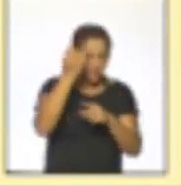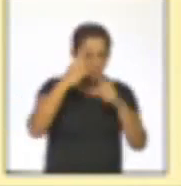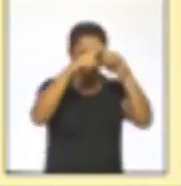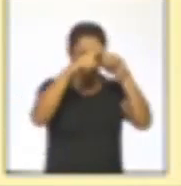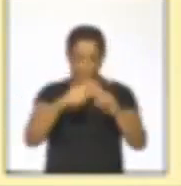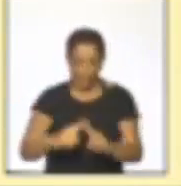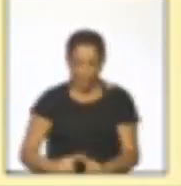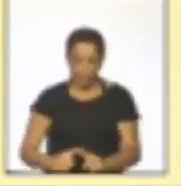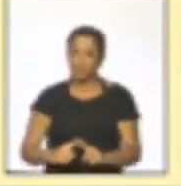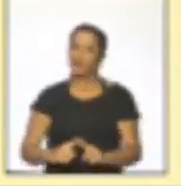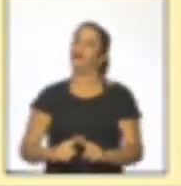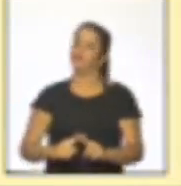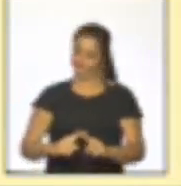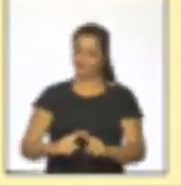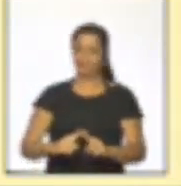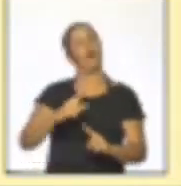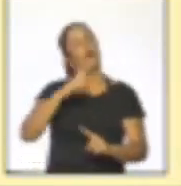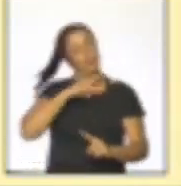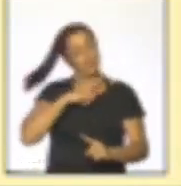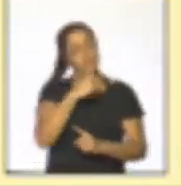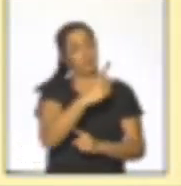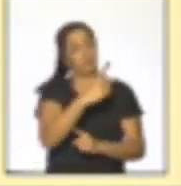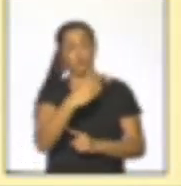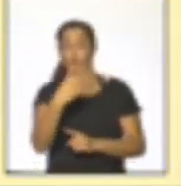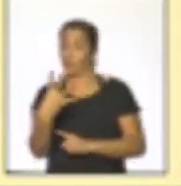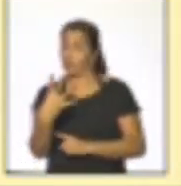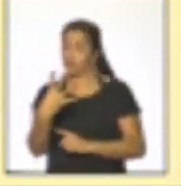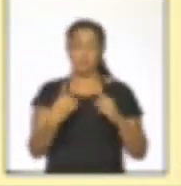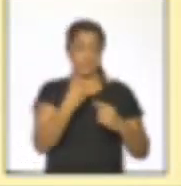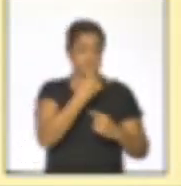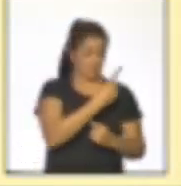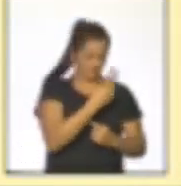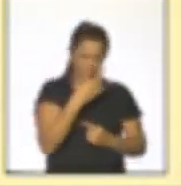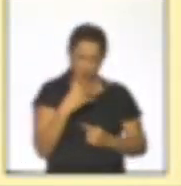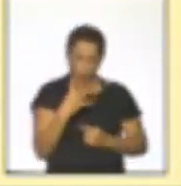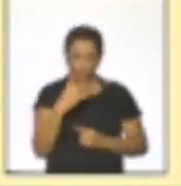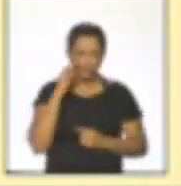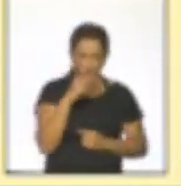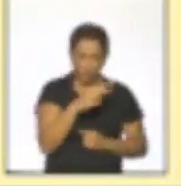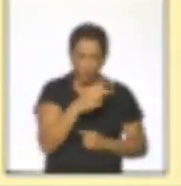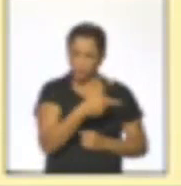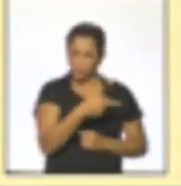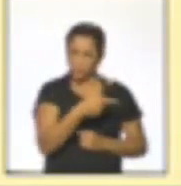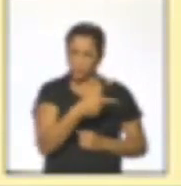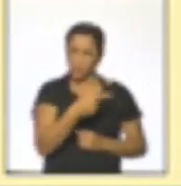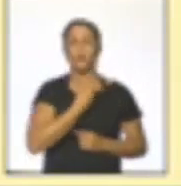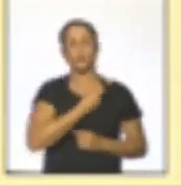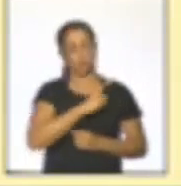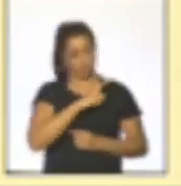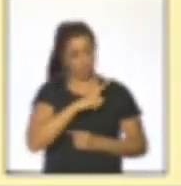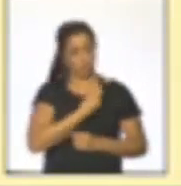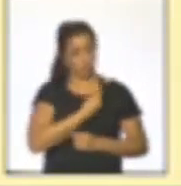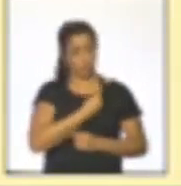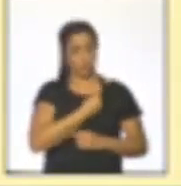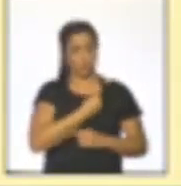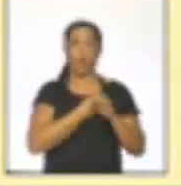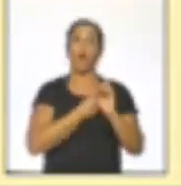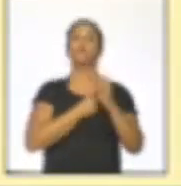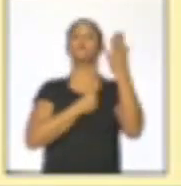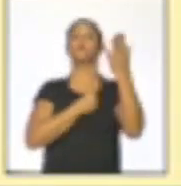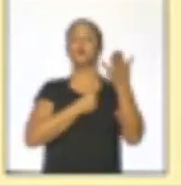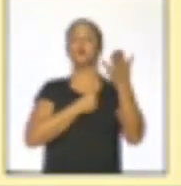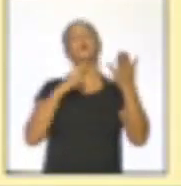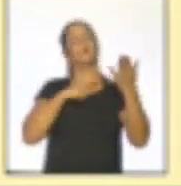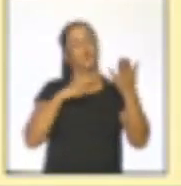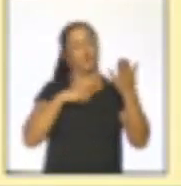hein? 124, 124. Tá vendo esse 124 aqui, ó? O que que vai acontecer com ele? Ele